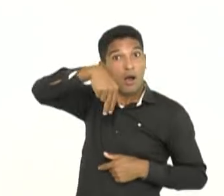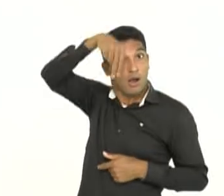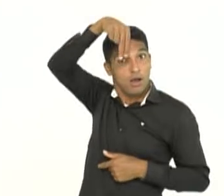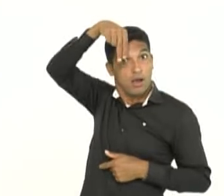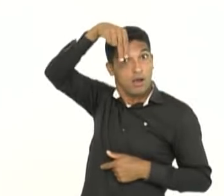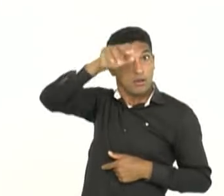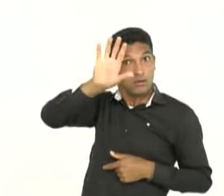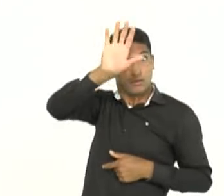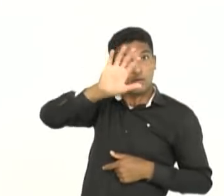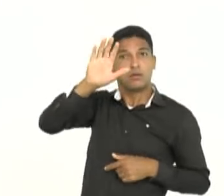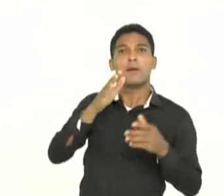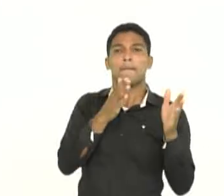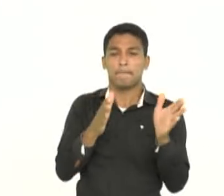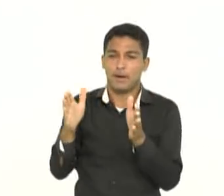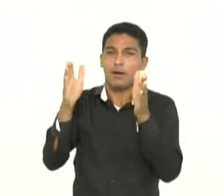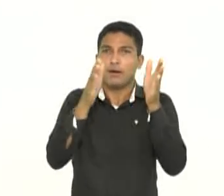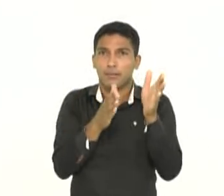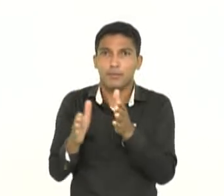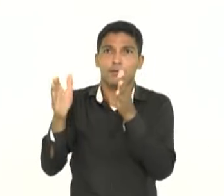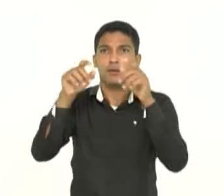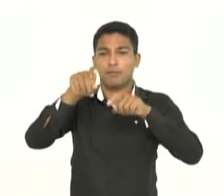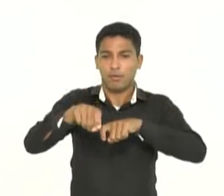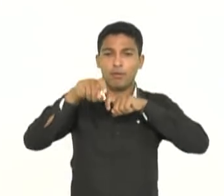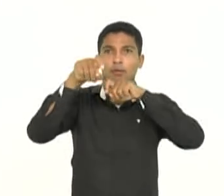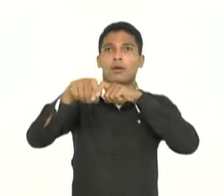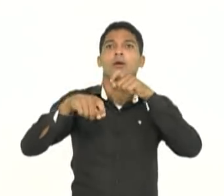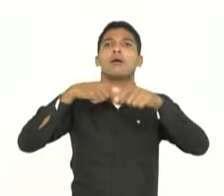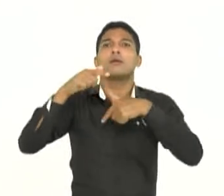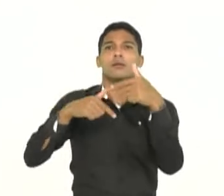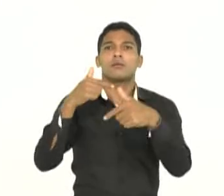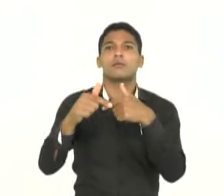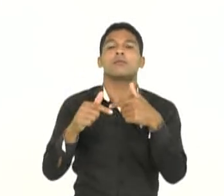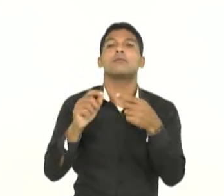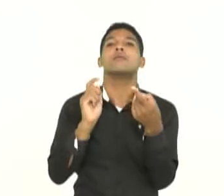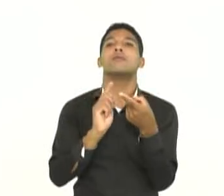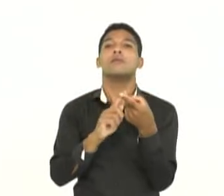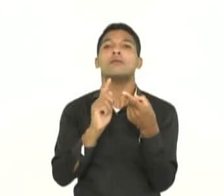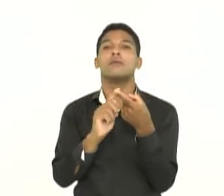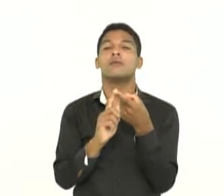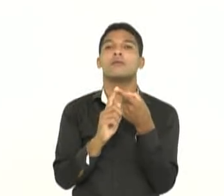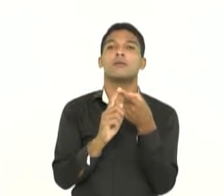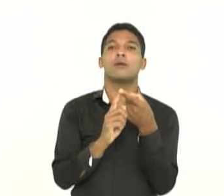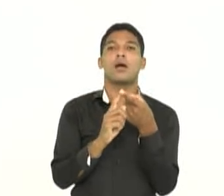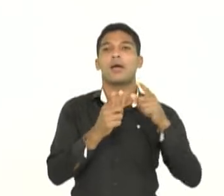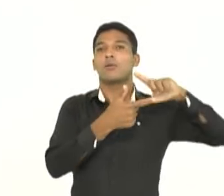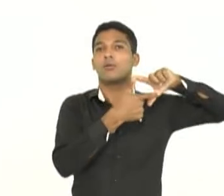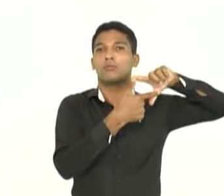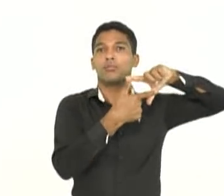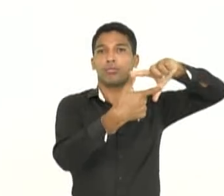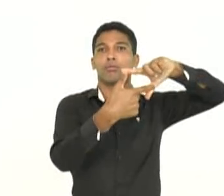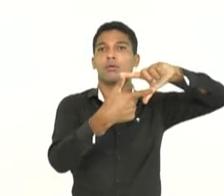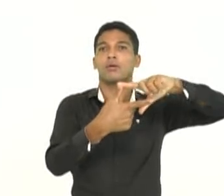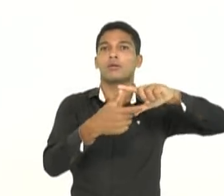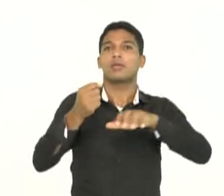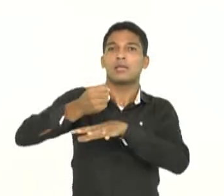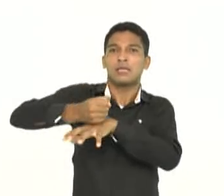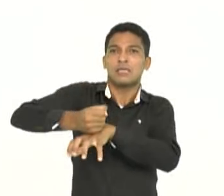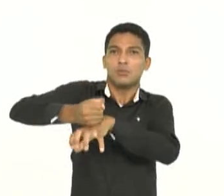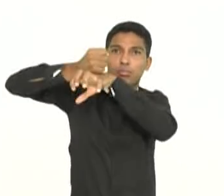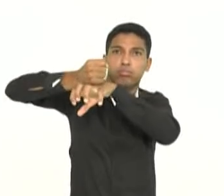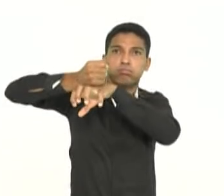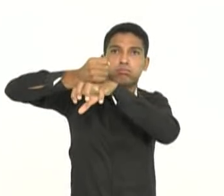de produção na agricultura? Então, começa ali com os produtos tradicionais, como a mandioca, o milho e